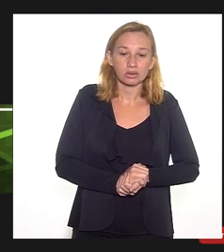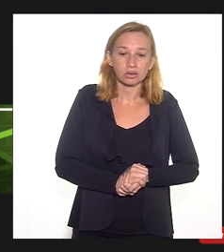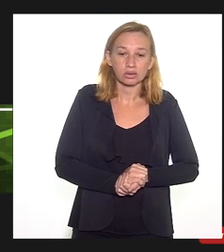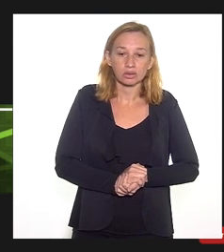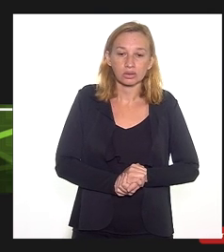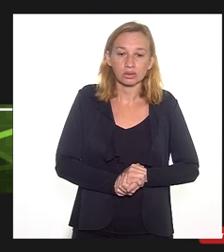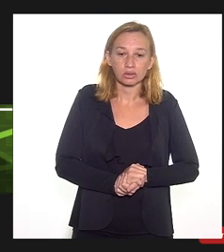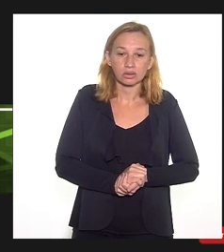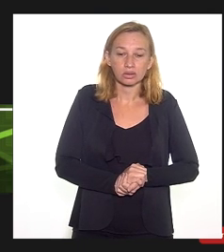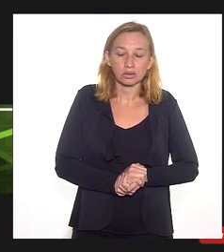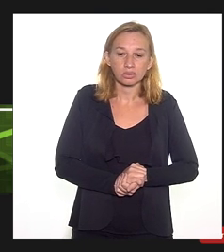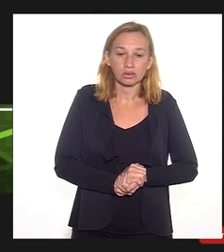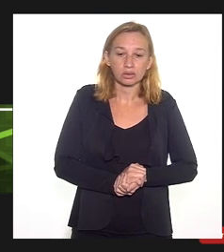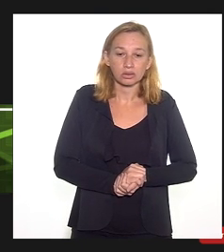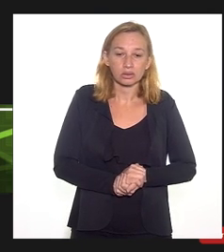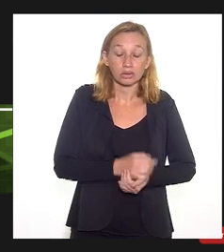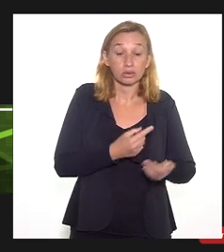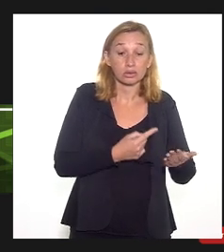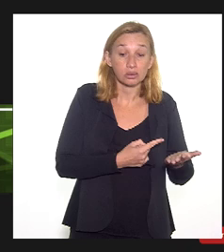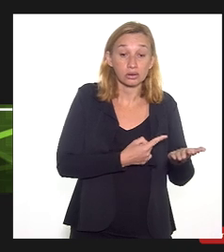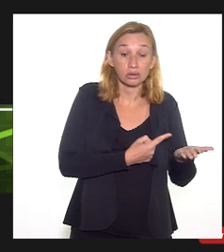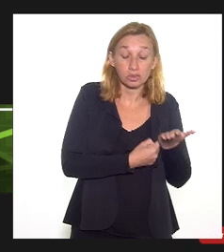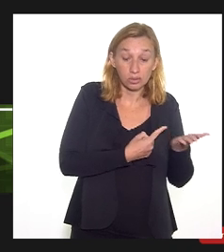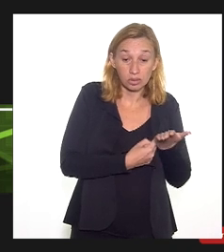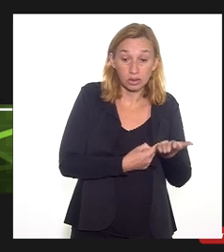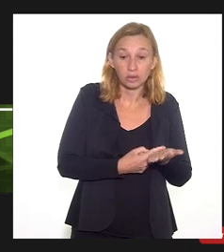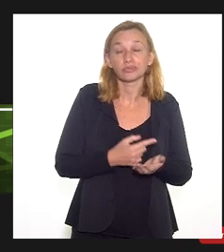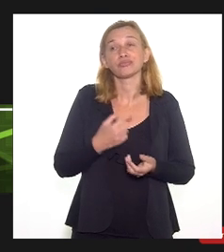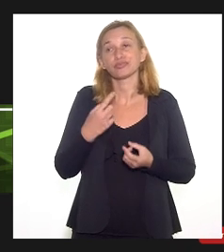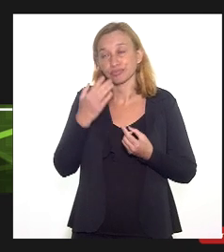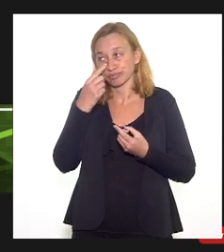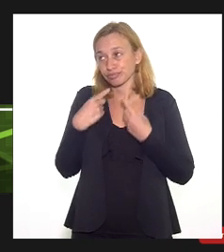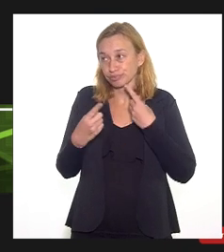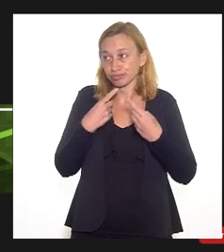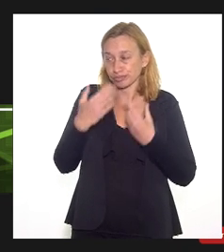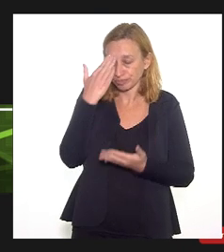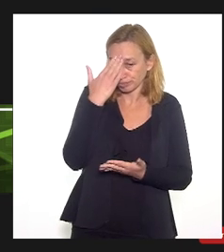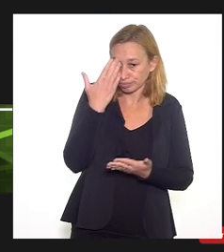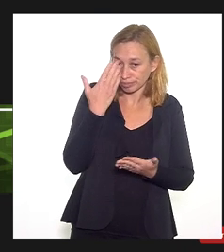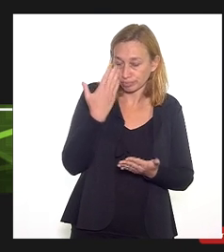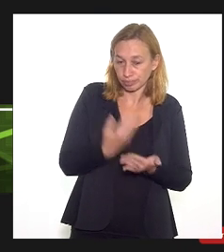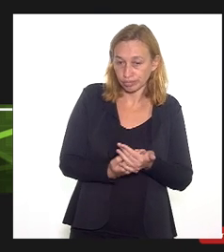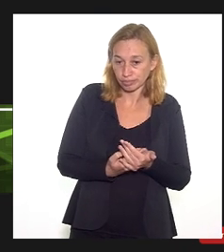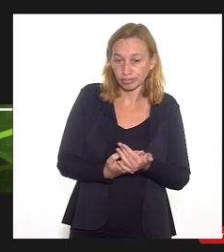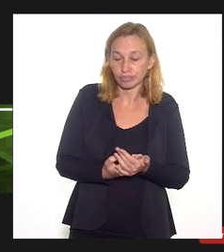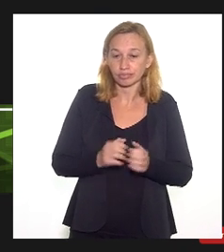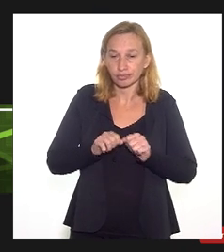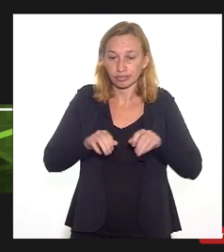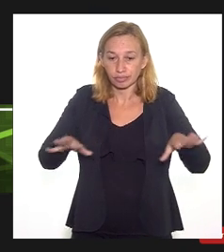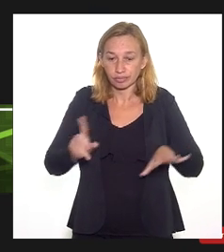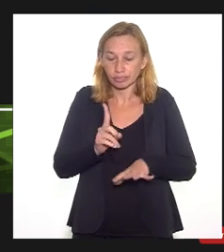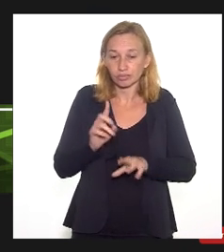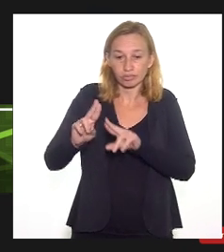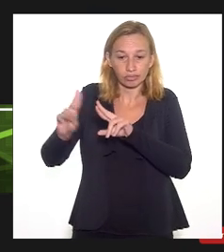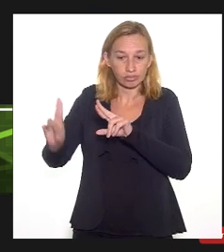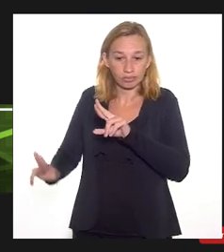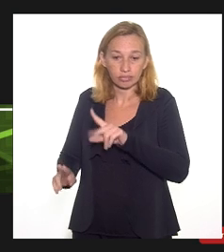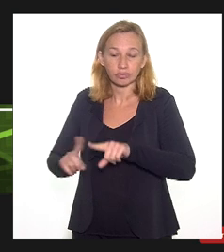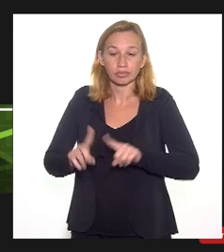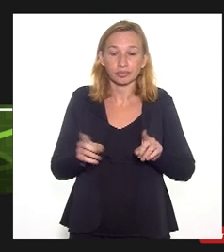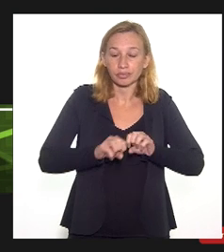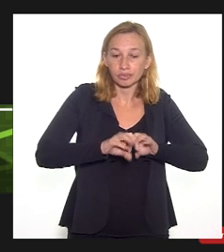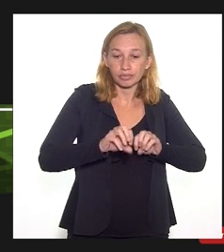amplamente contemplados acredito que esse debate deve avançar e não só na UERJ porque o ensino remoto